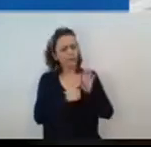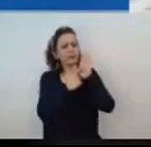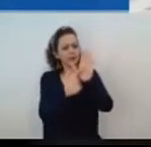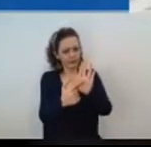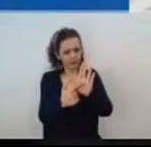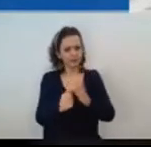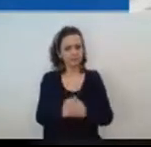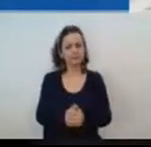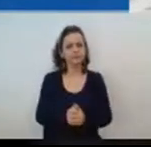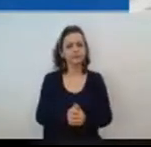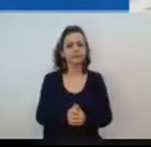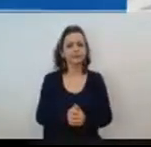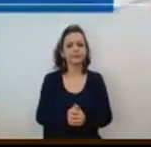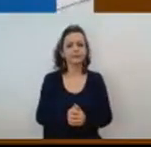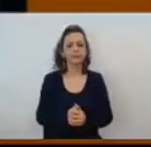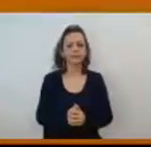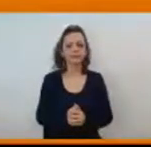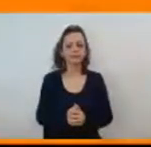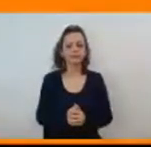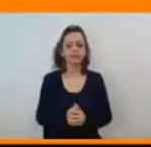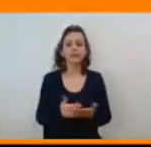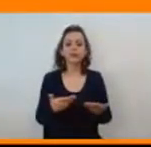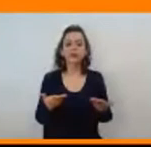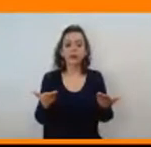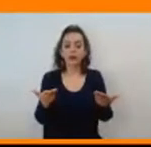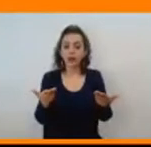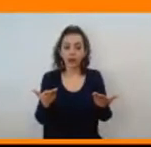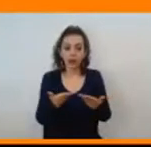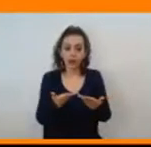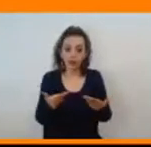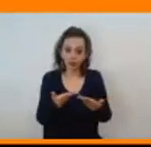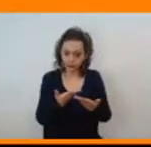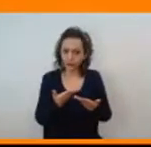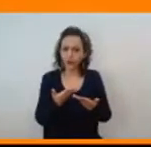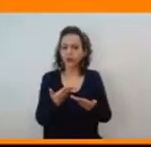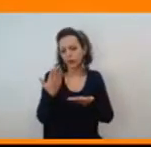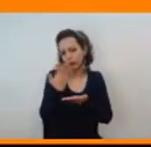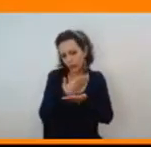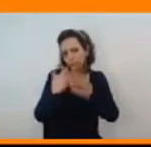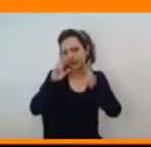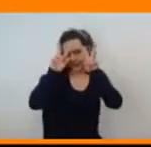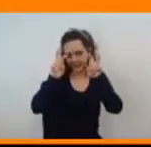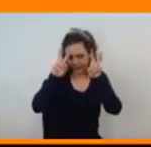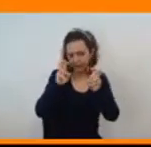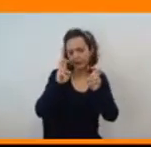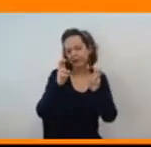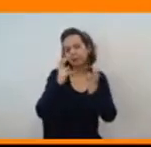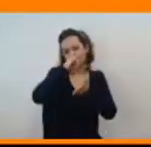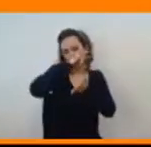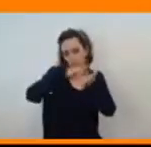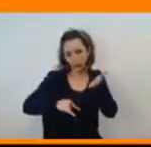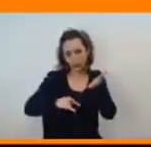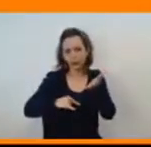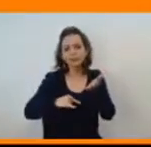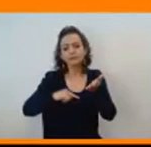Oi eu gostaria de entrando nesse nesse tema de do documento eu gostaria de chamar um convidado